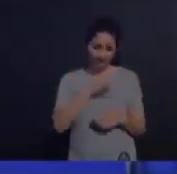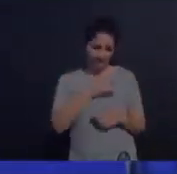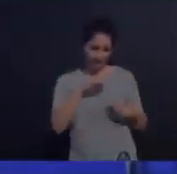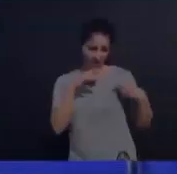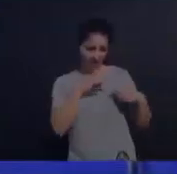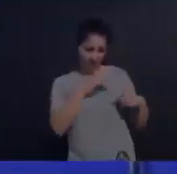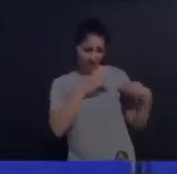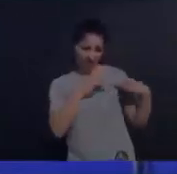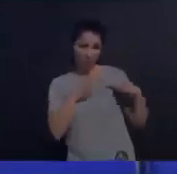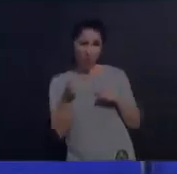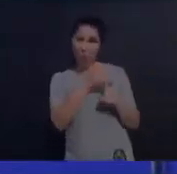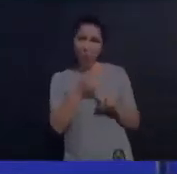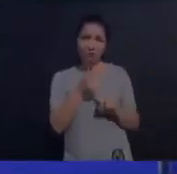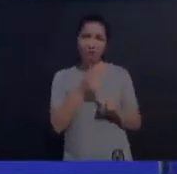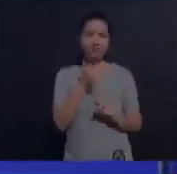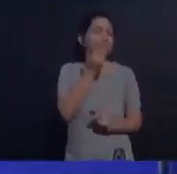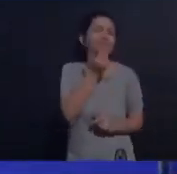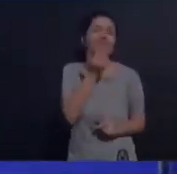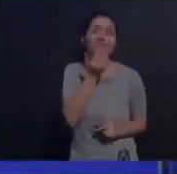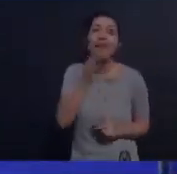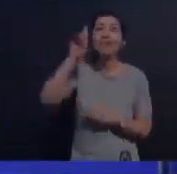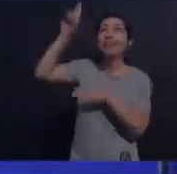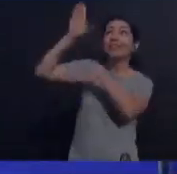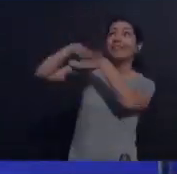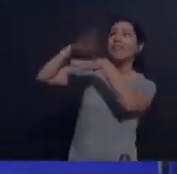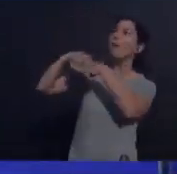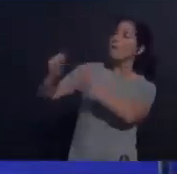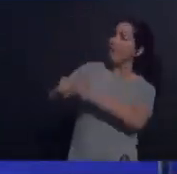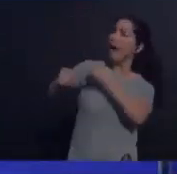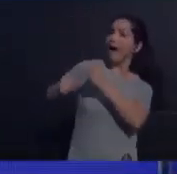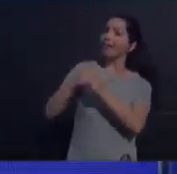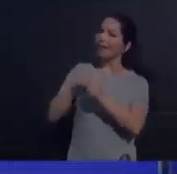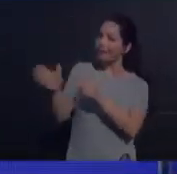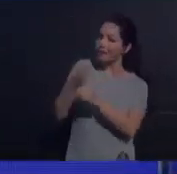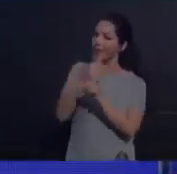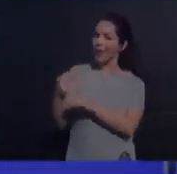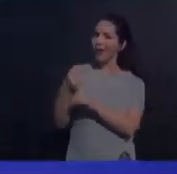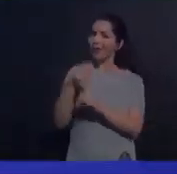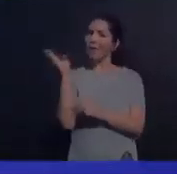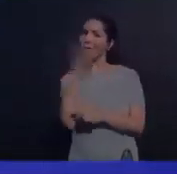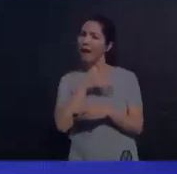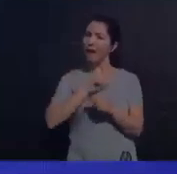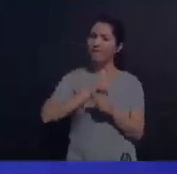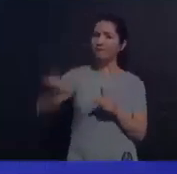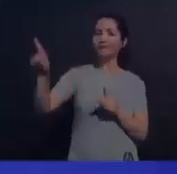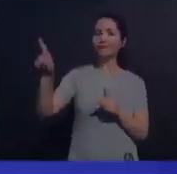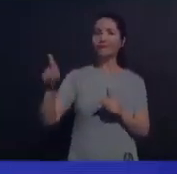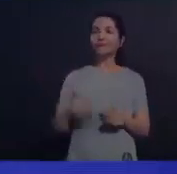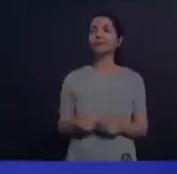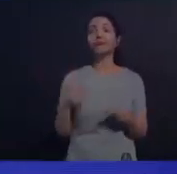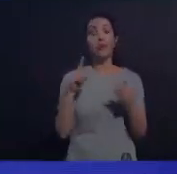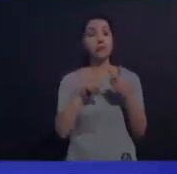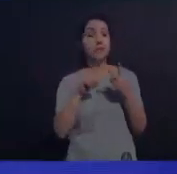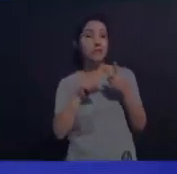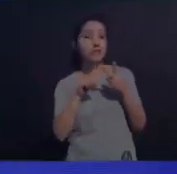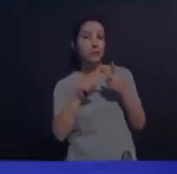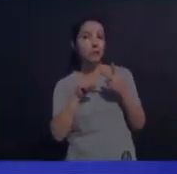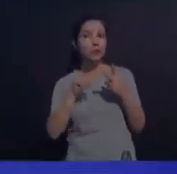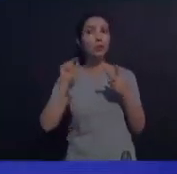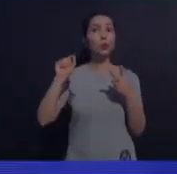mas é ele quem vai me guardar de todos os males a man e o segundo medo o medo